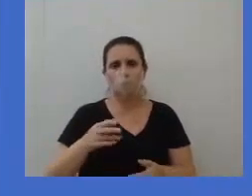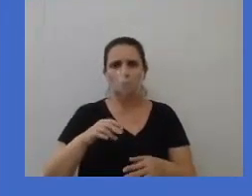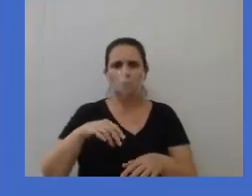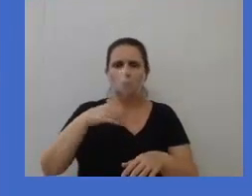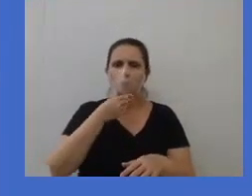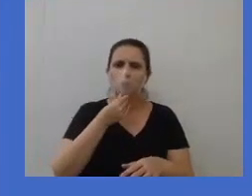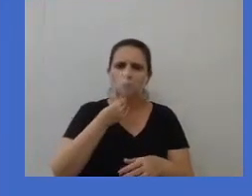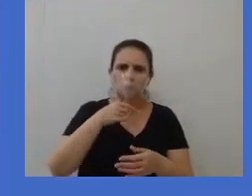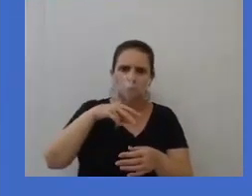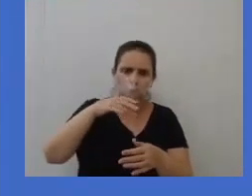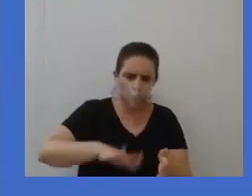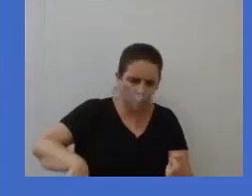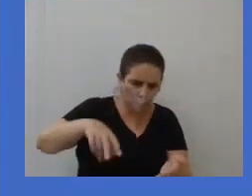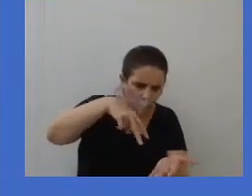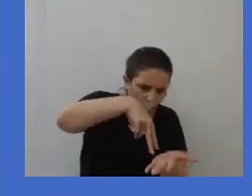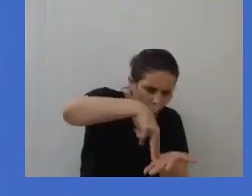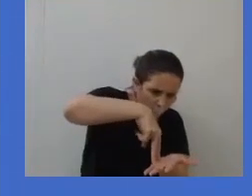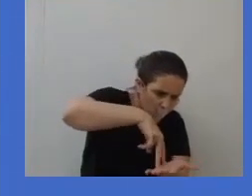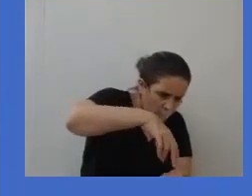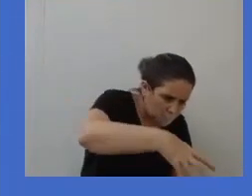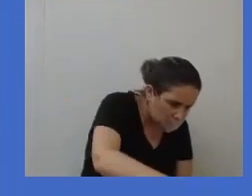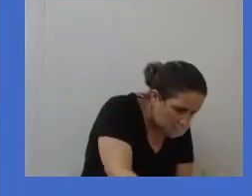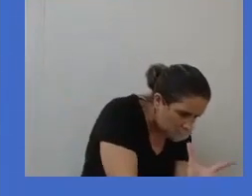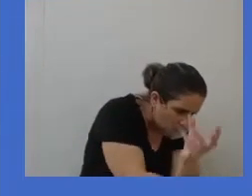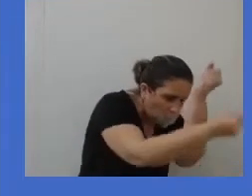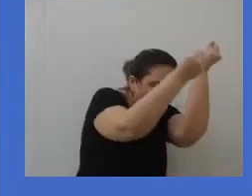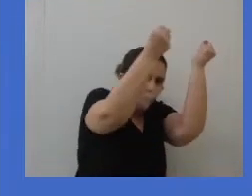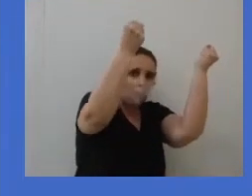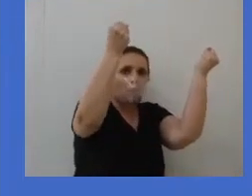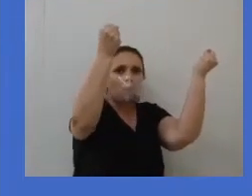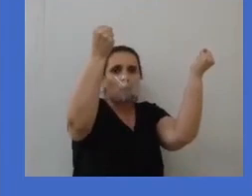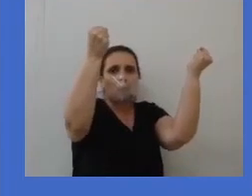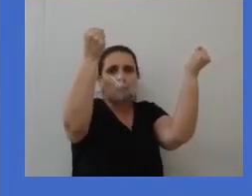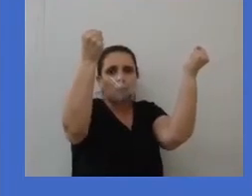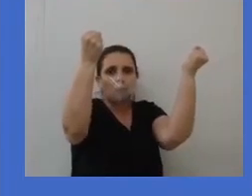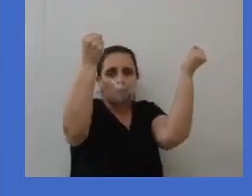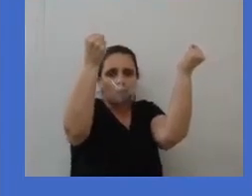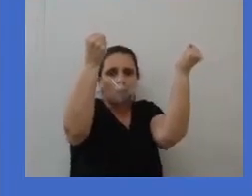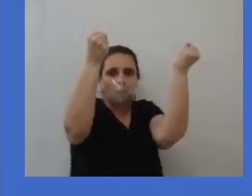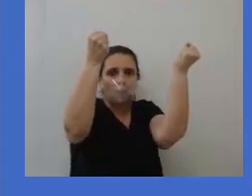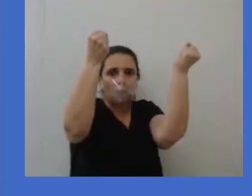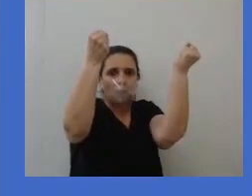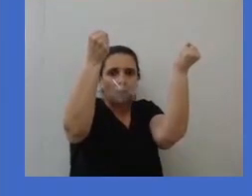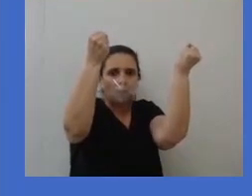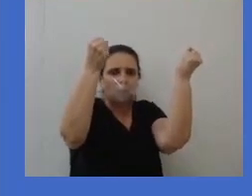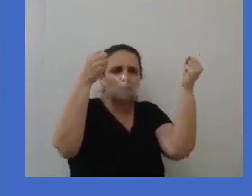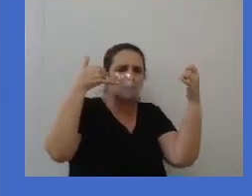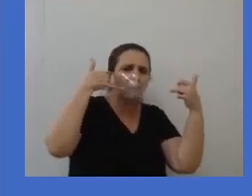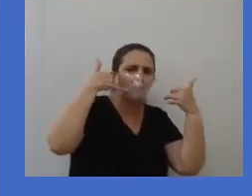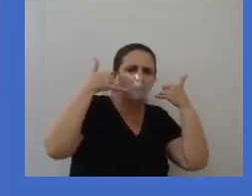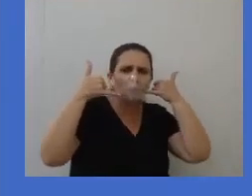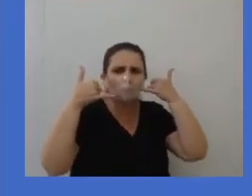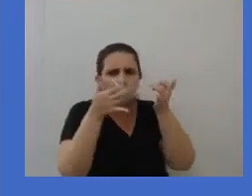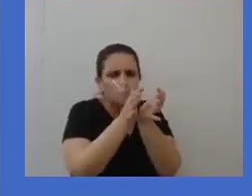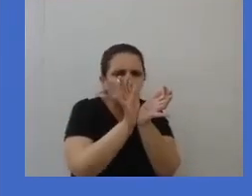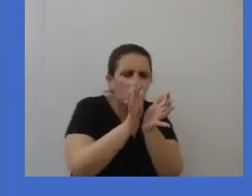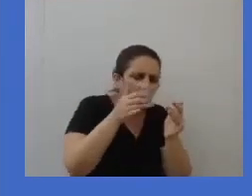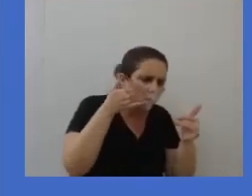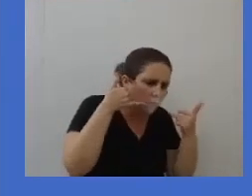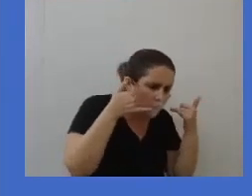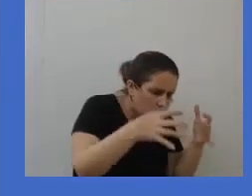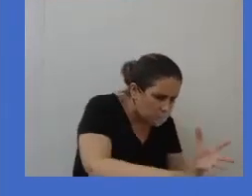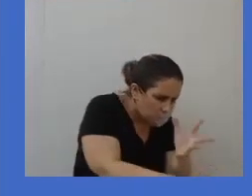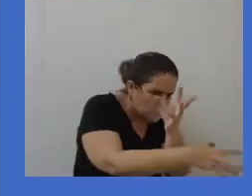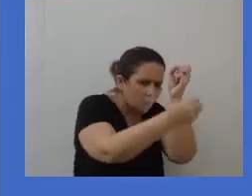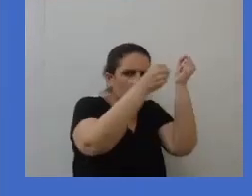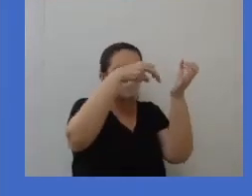do livro e ele está salvando alguém que está mergulhado no meio de telefones celulares. Quem